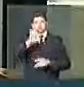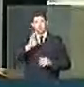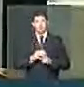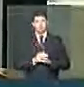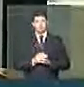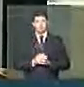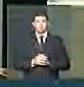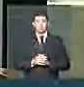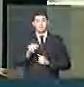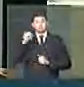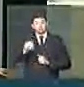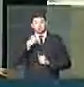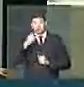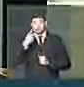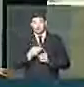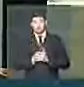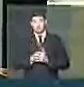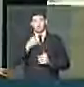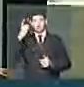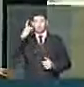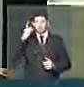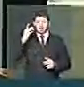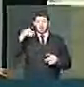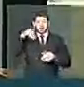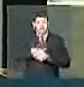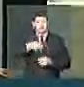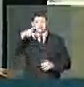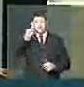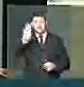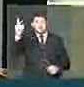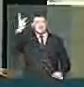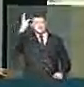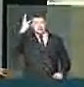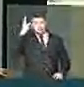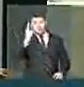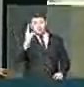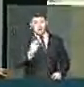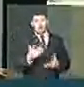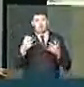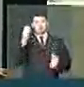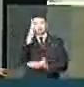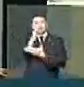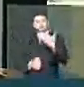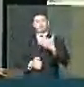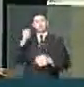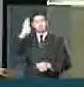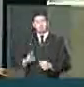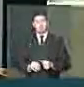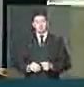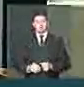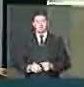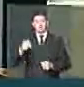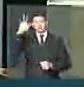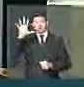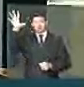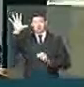Isso foi dito por um deputado eleito pelo PLDB de São Paulo. Vamos dividir o Brasil, o Nordeste e o Sul,